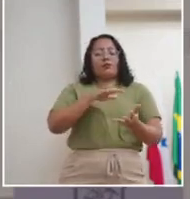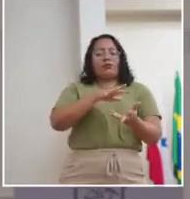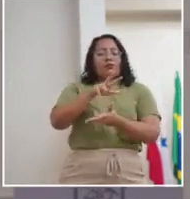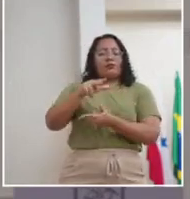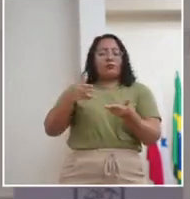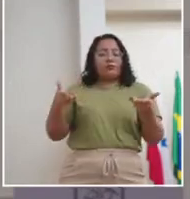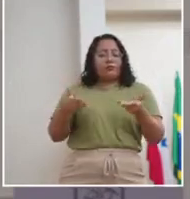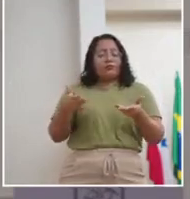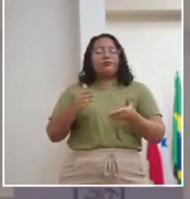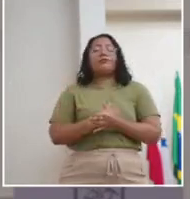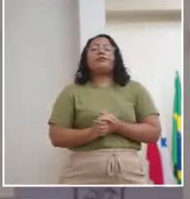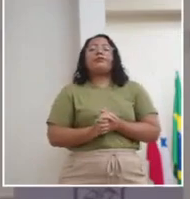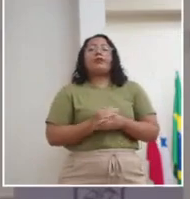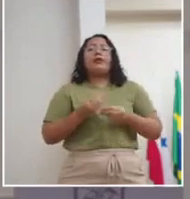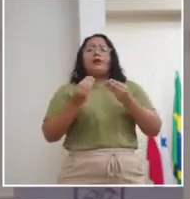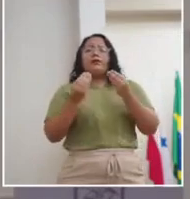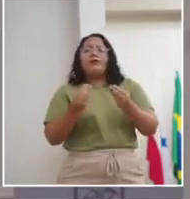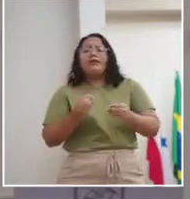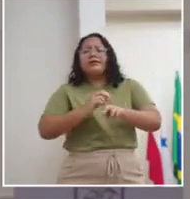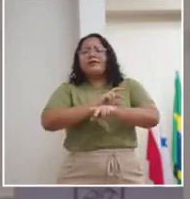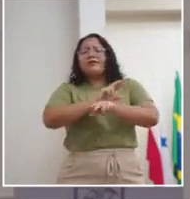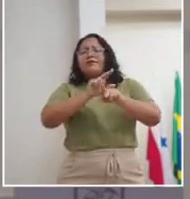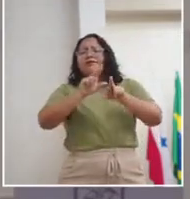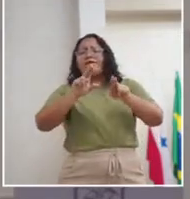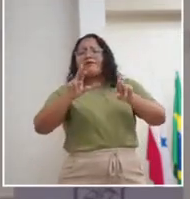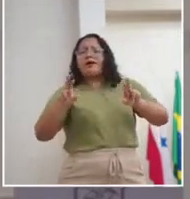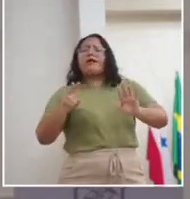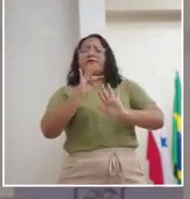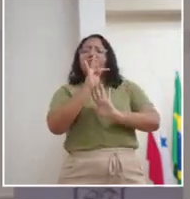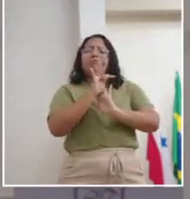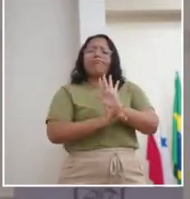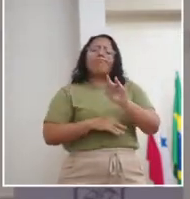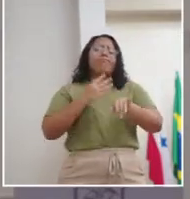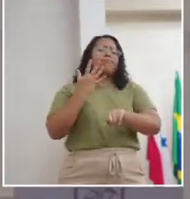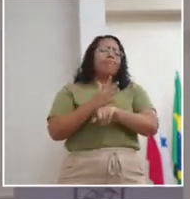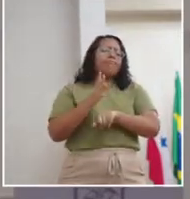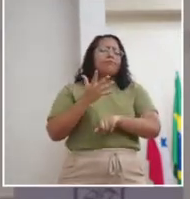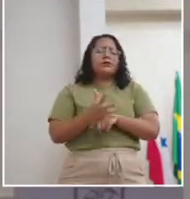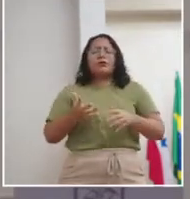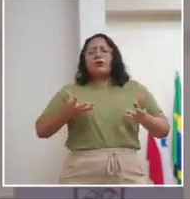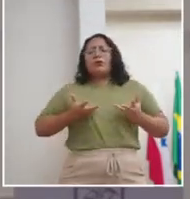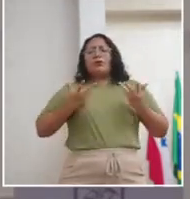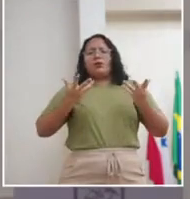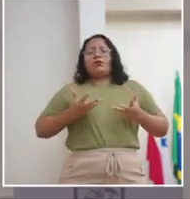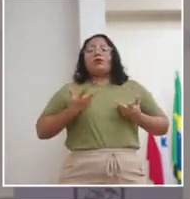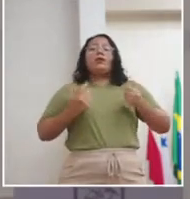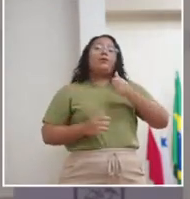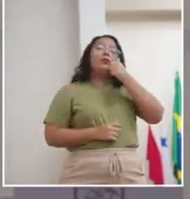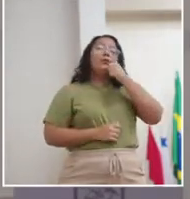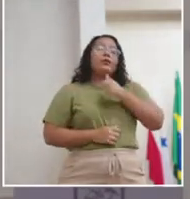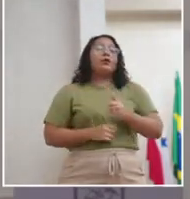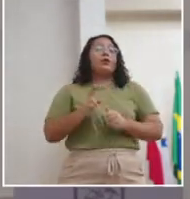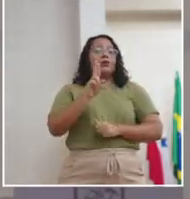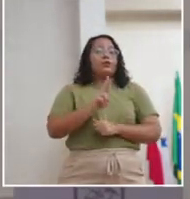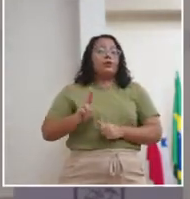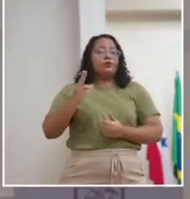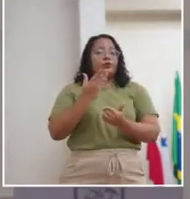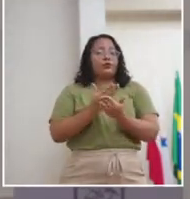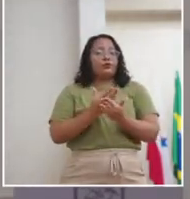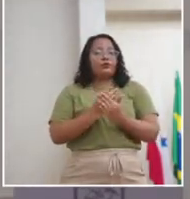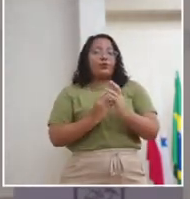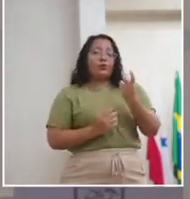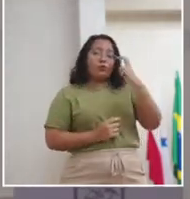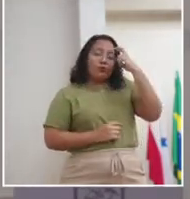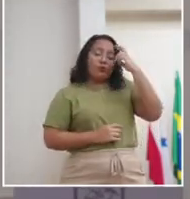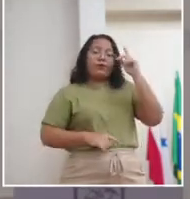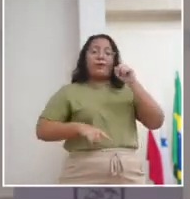oferecendo assim etnografias, reflexões e práticas inspiradoras. Berta utilizou os estudos de cultura material e arte